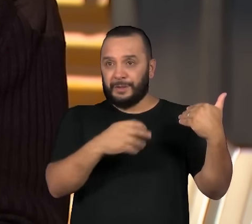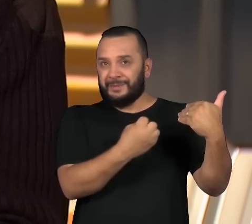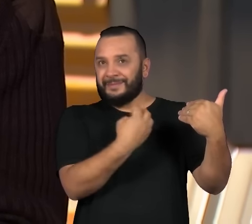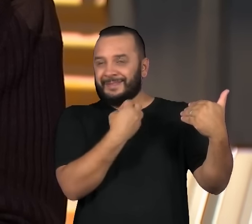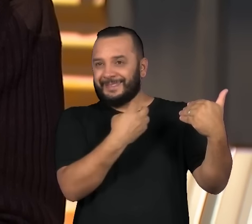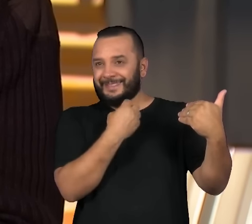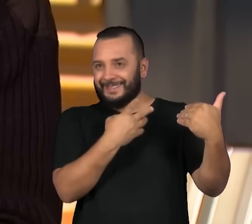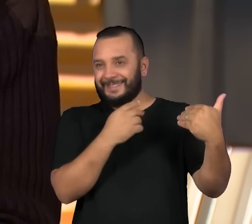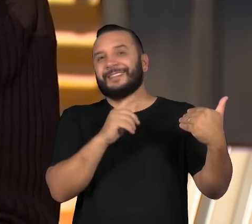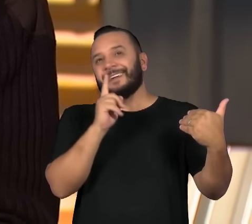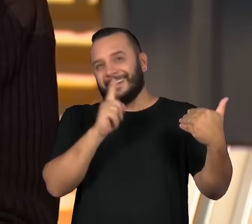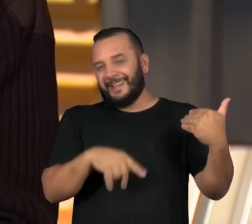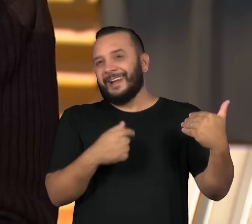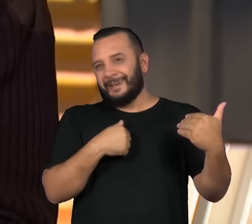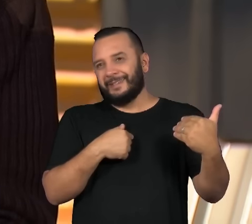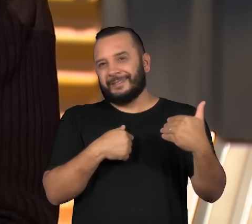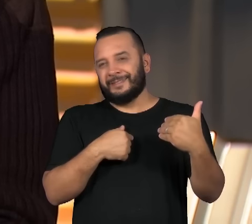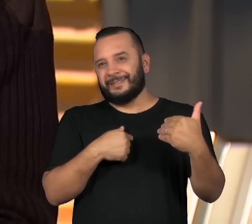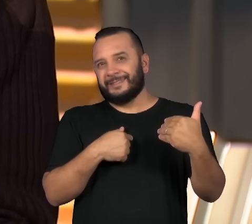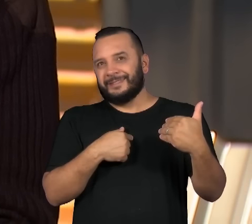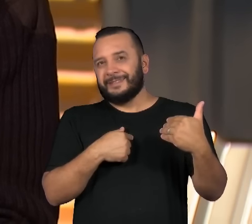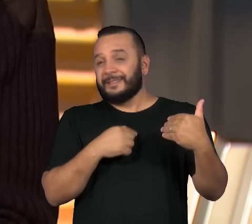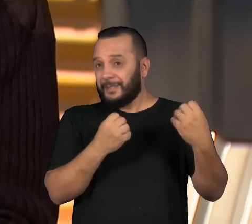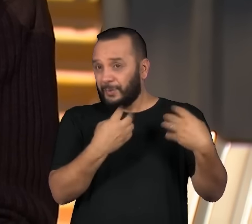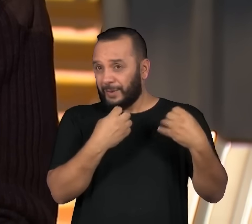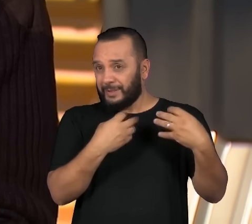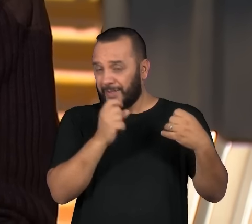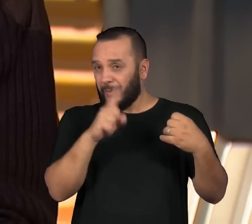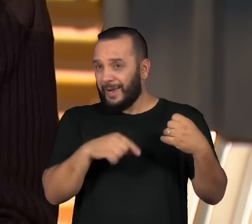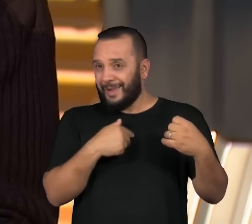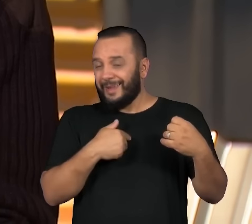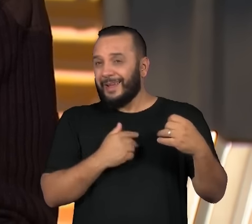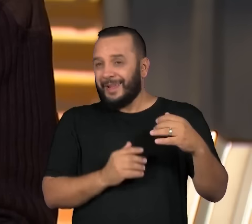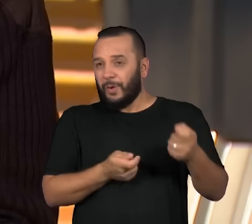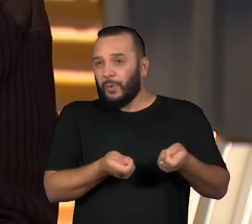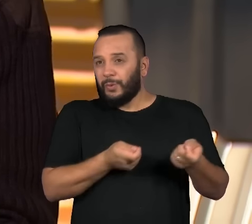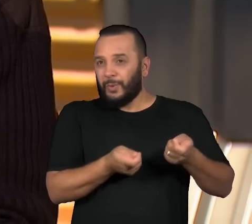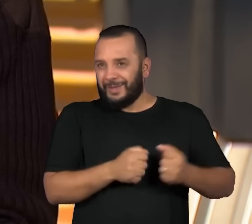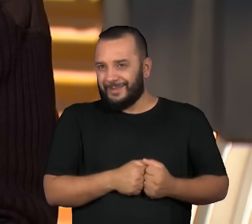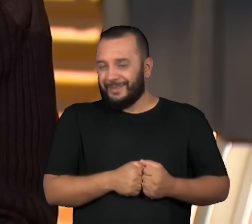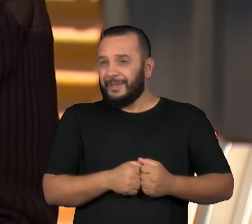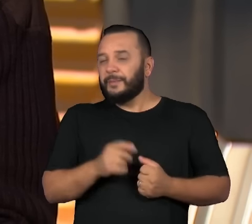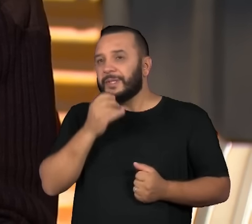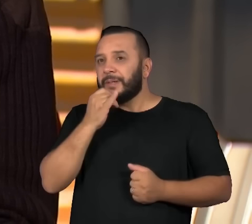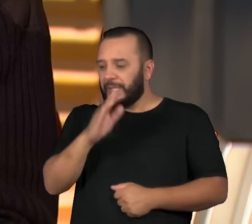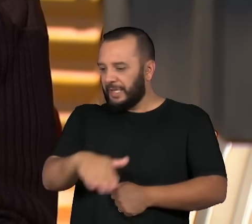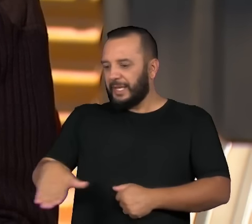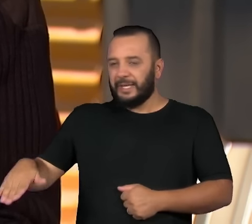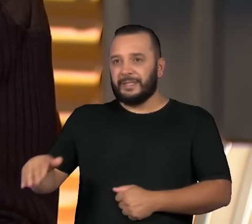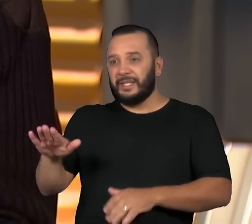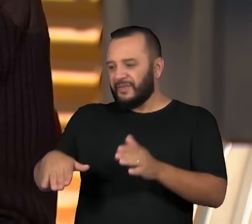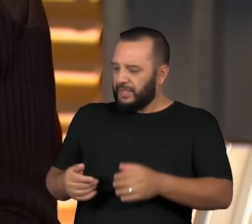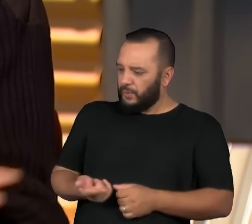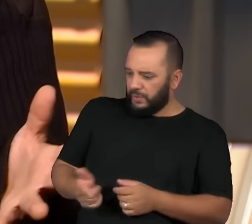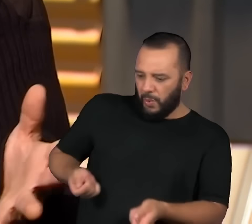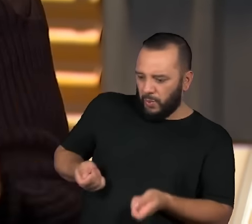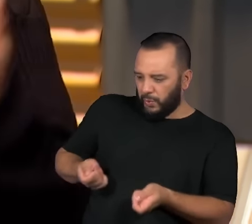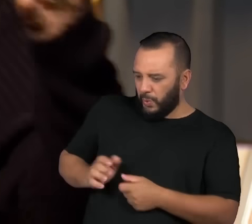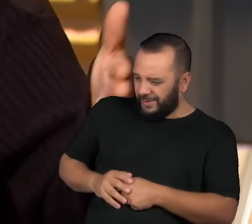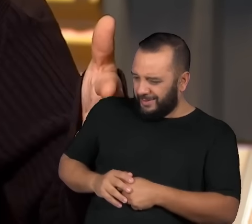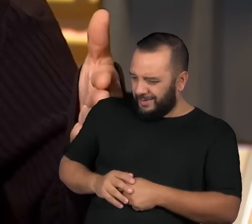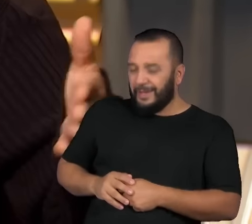Ela é um limite. Não é educação, não é limite? Você fala, ó, essa criança não tem limites. O pai não bota limite nessa criança. É o